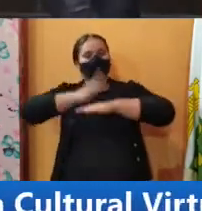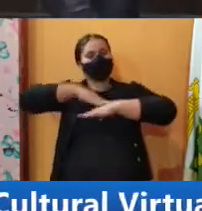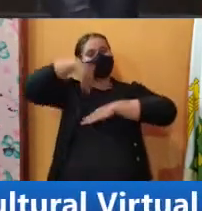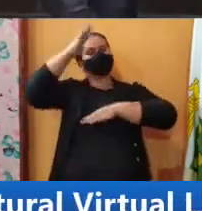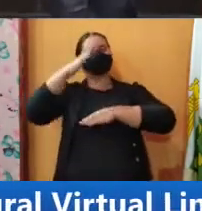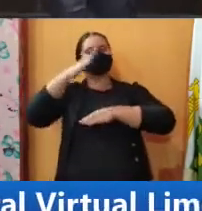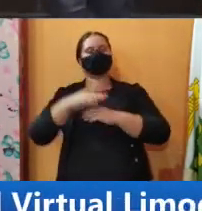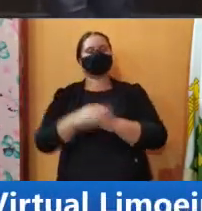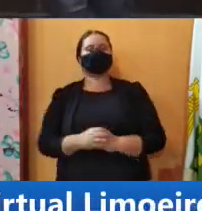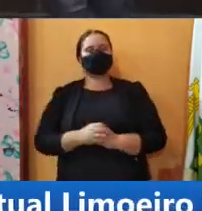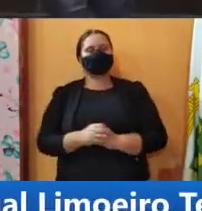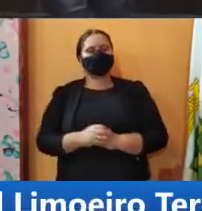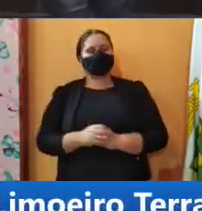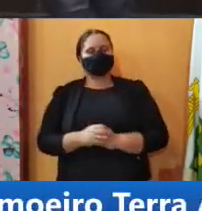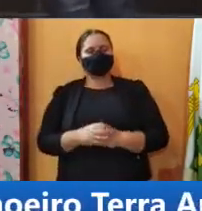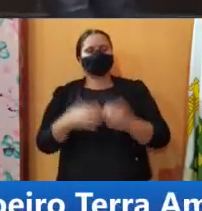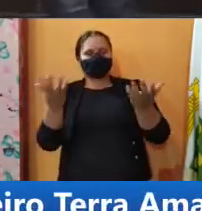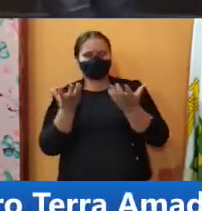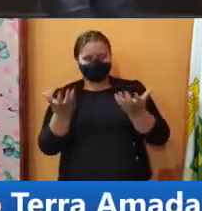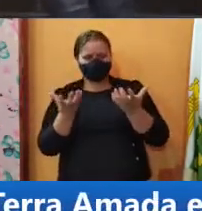musculatura. Quero,